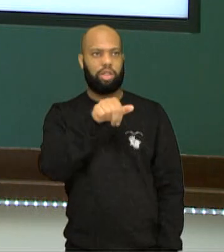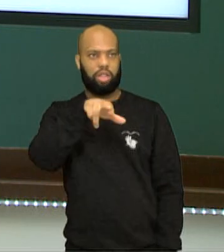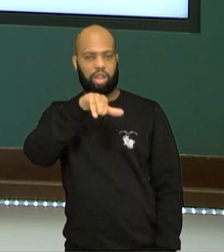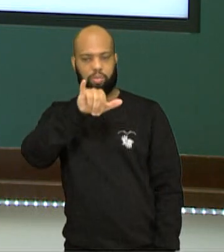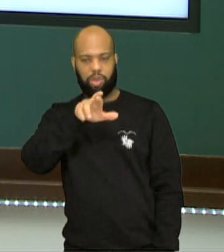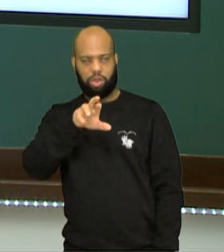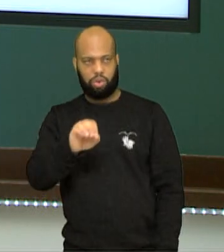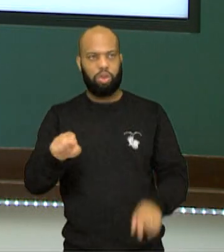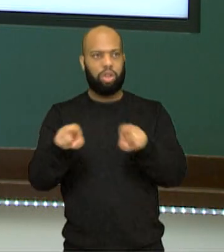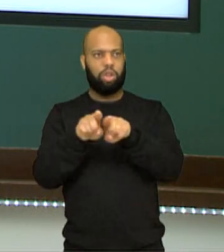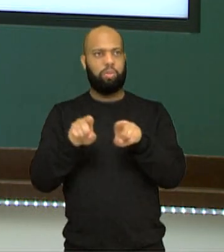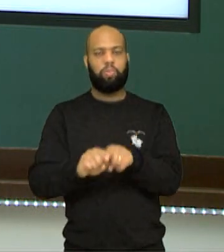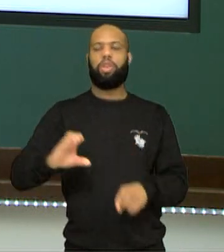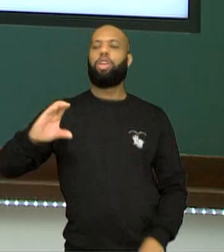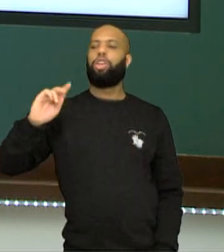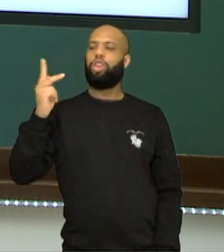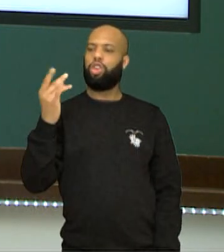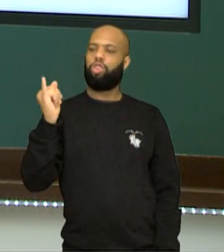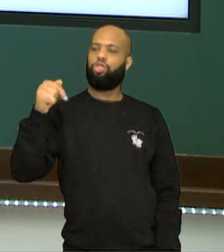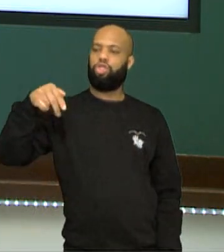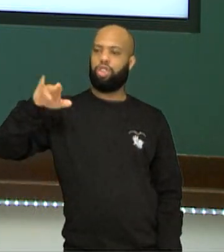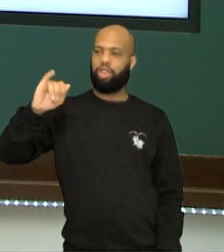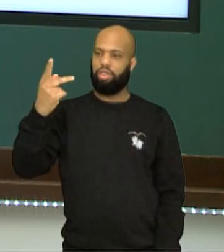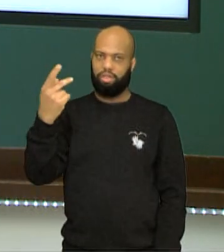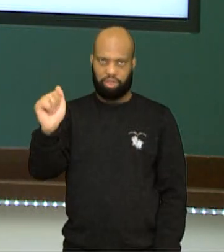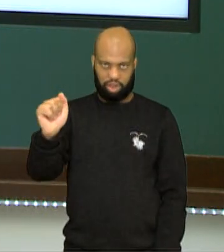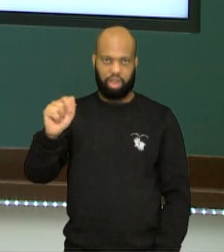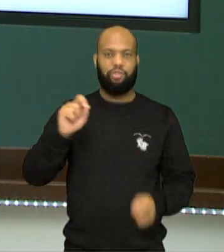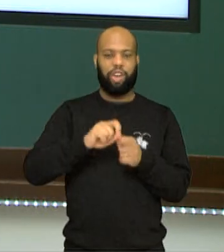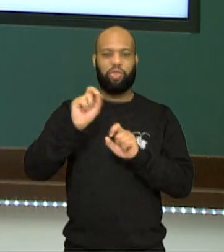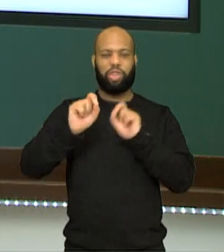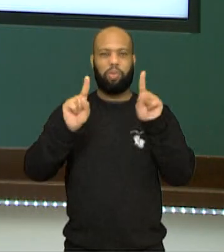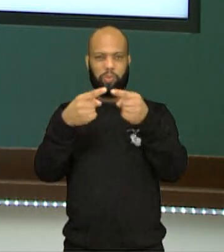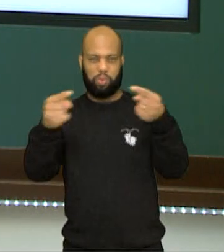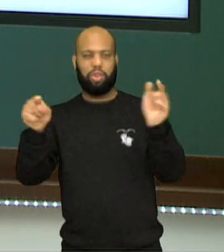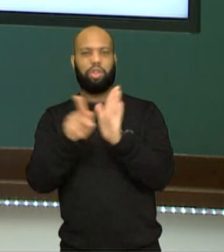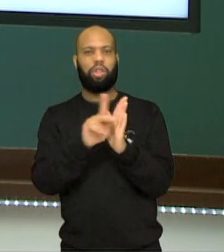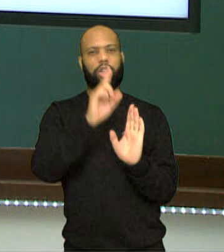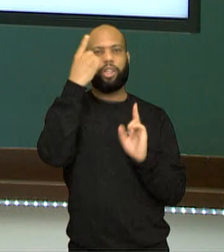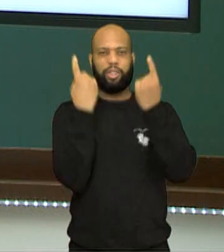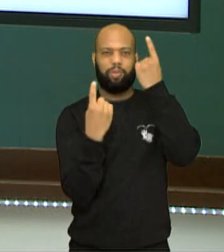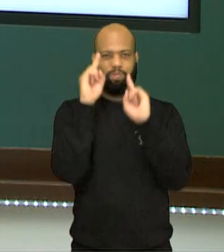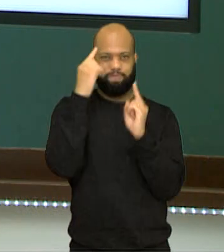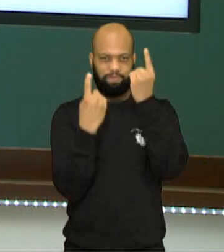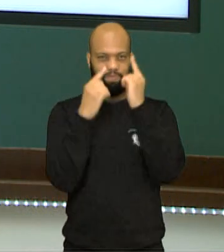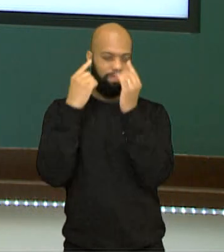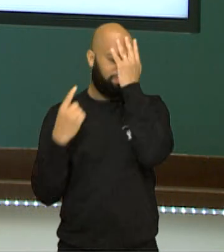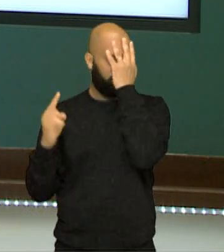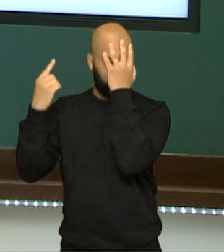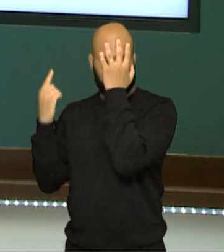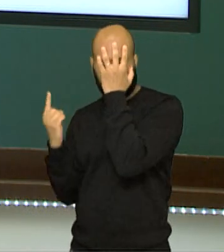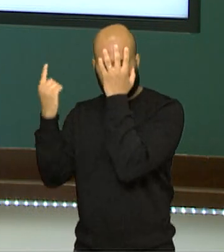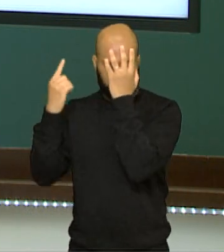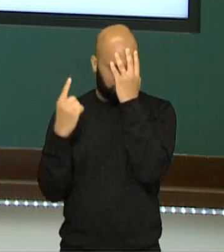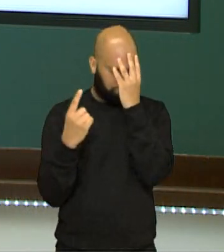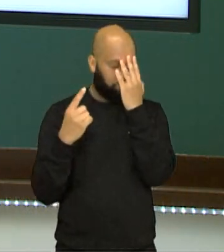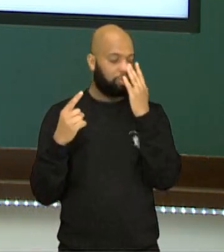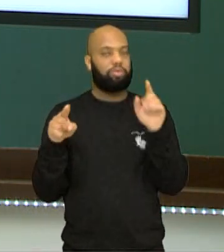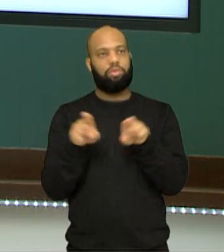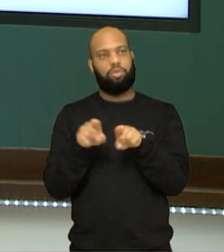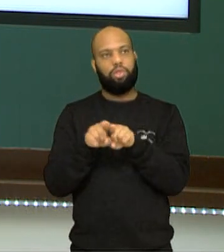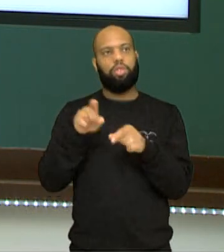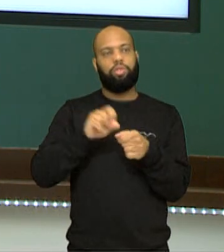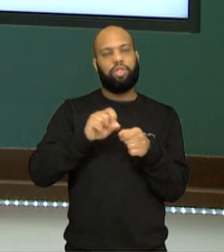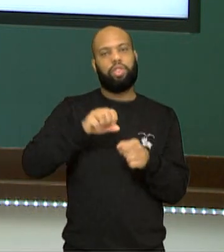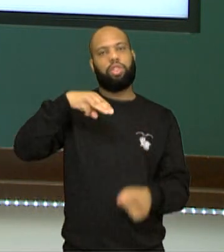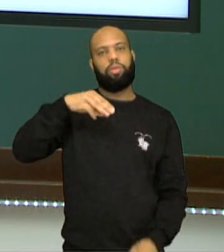Que é a grande autora de muitas marchinhas carnavalescas, ela também fazia muito o machixe. Então a gente vai passar